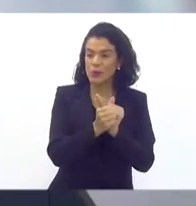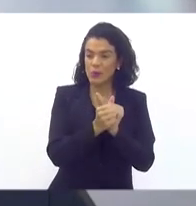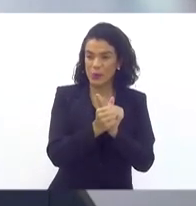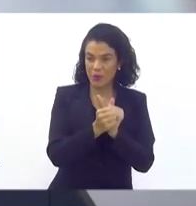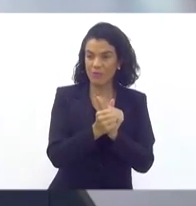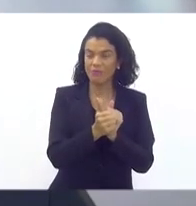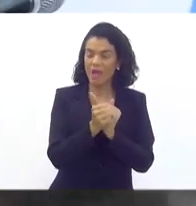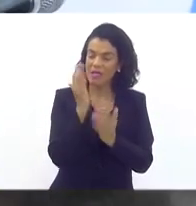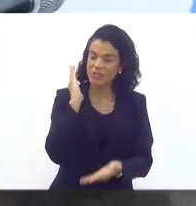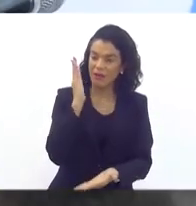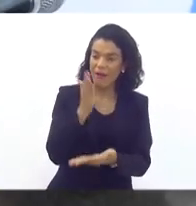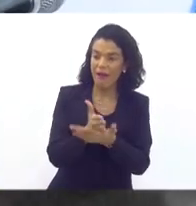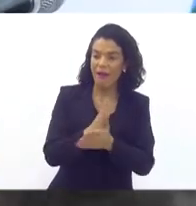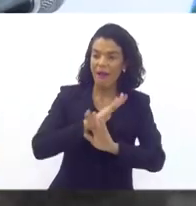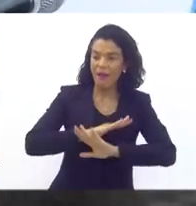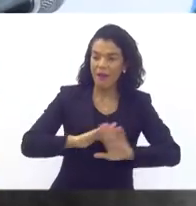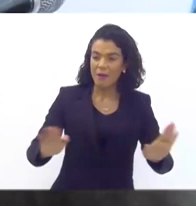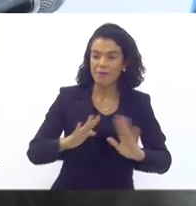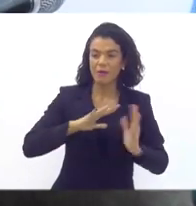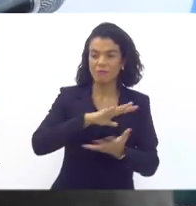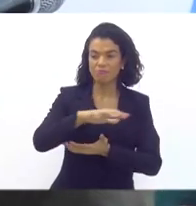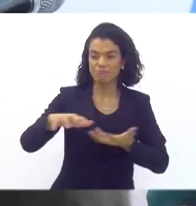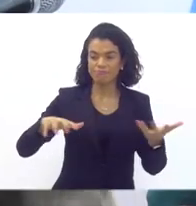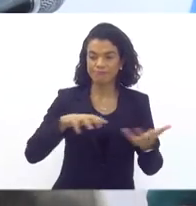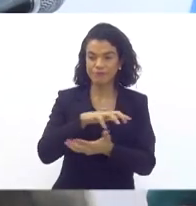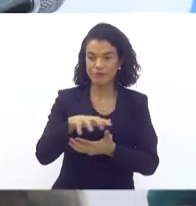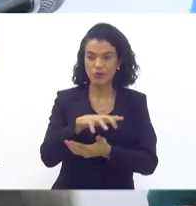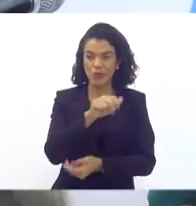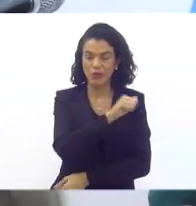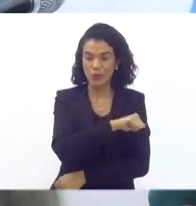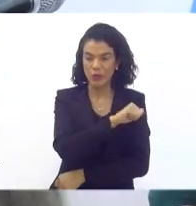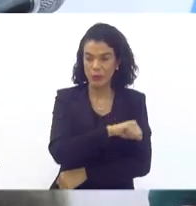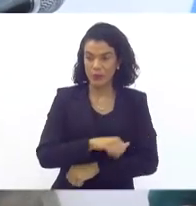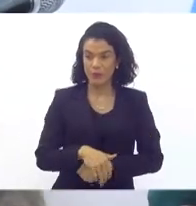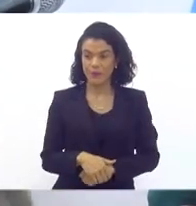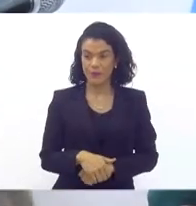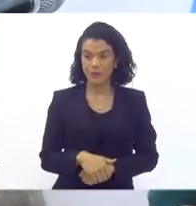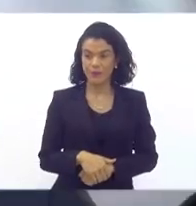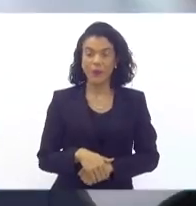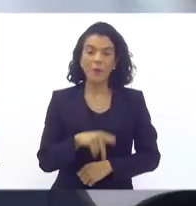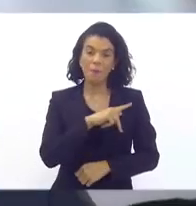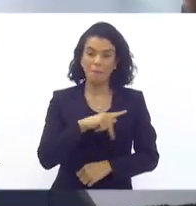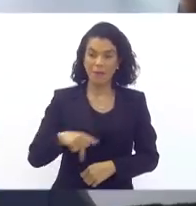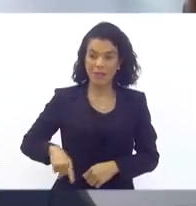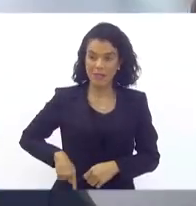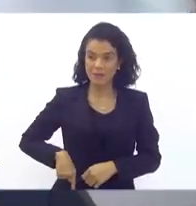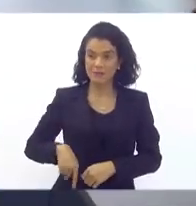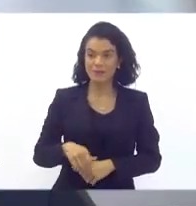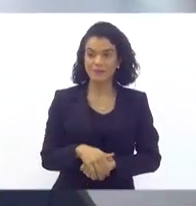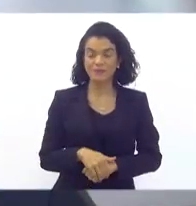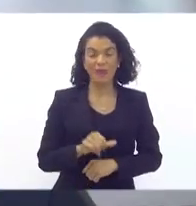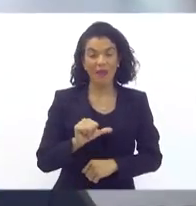acabar com essa desordem que acontece no Rio de Janeiro Deputado Dionísio Lins Presidente querido